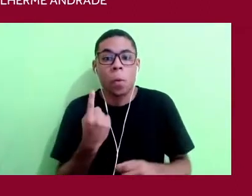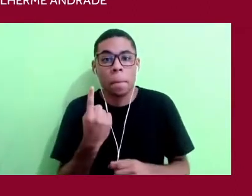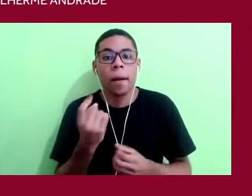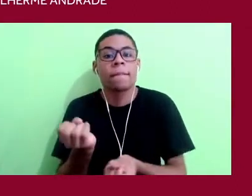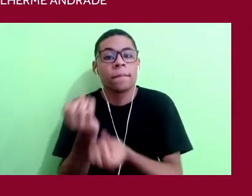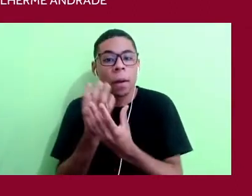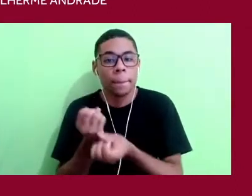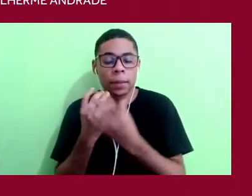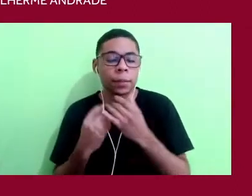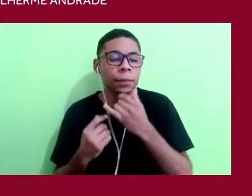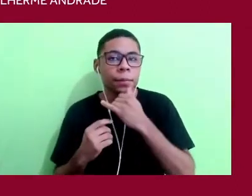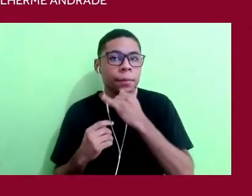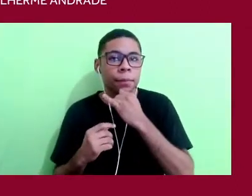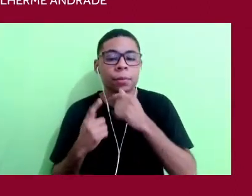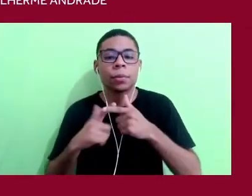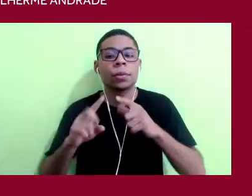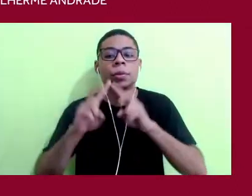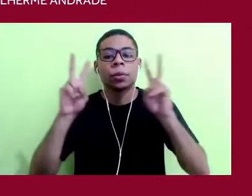sobre